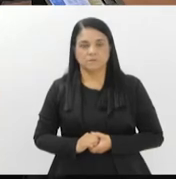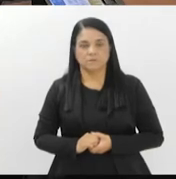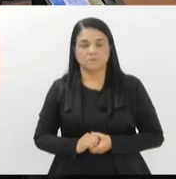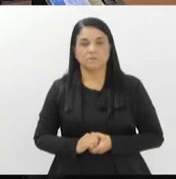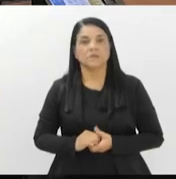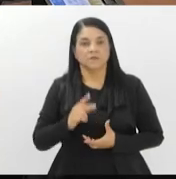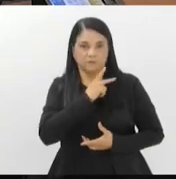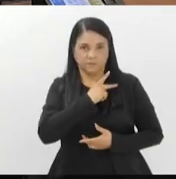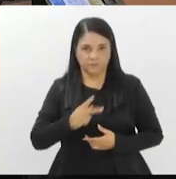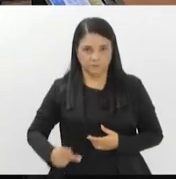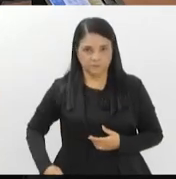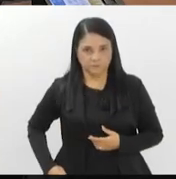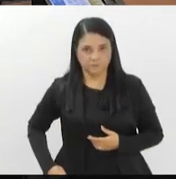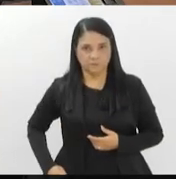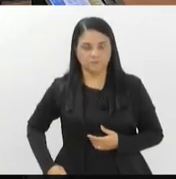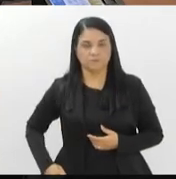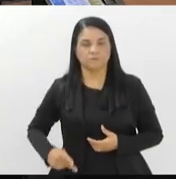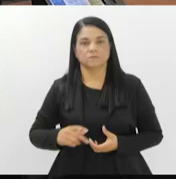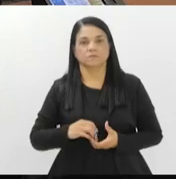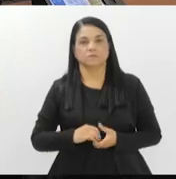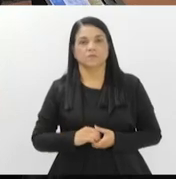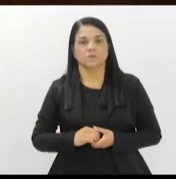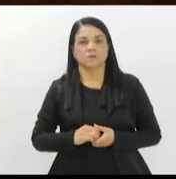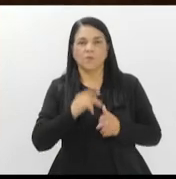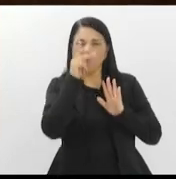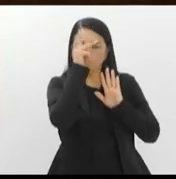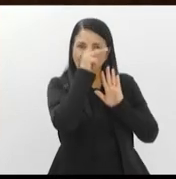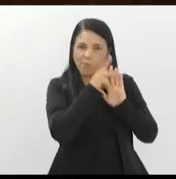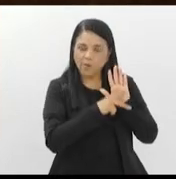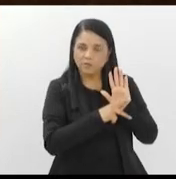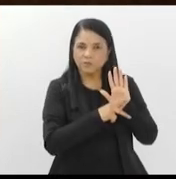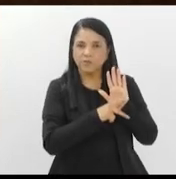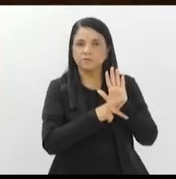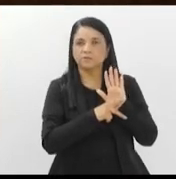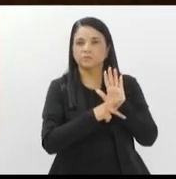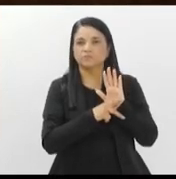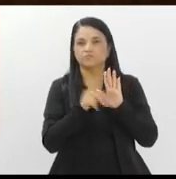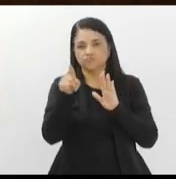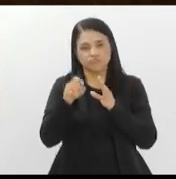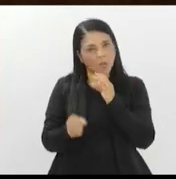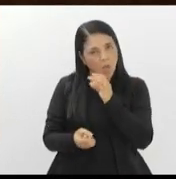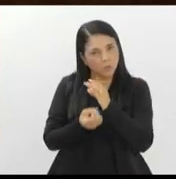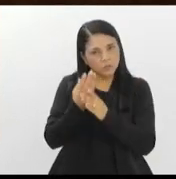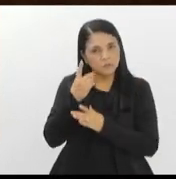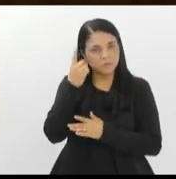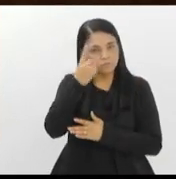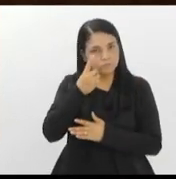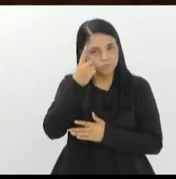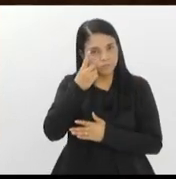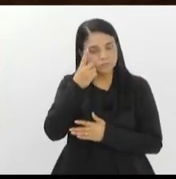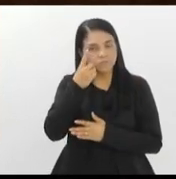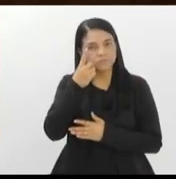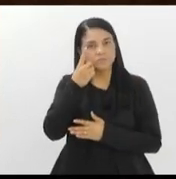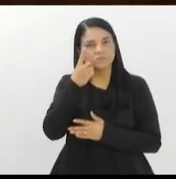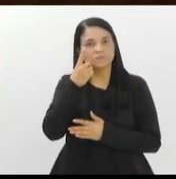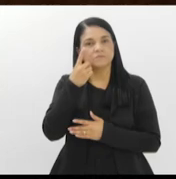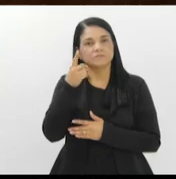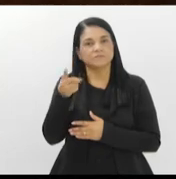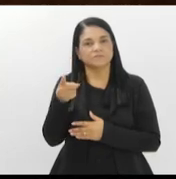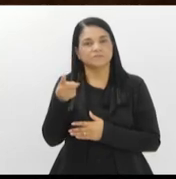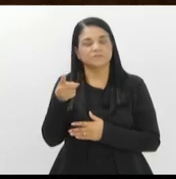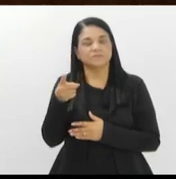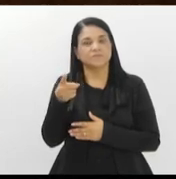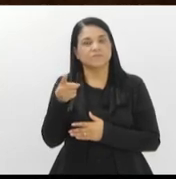Senhora Presidente, projeto de vossa autoria, de respeito ao